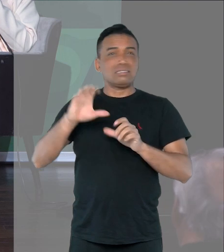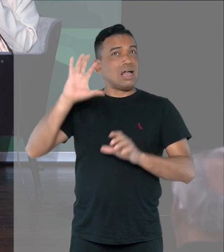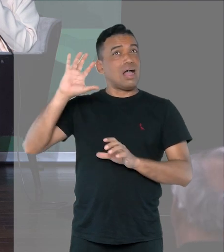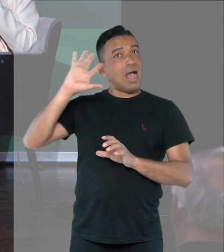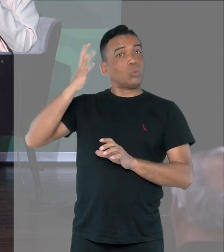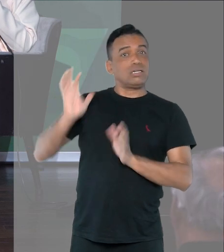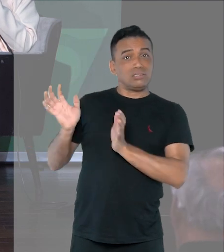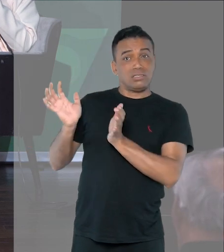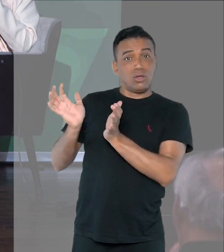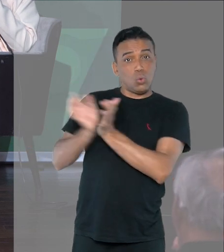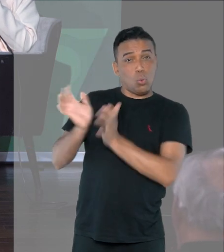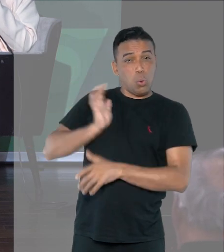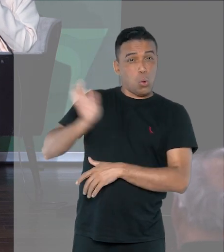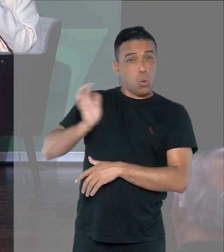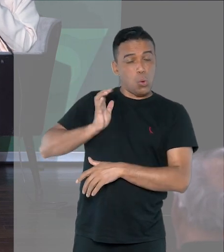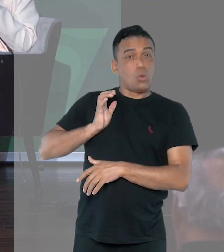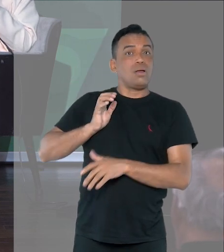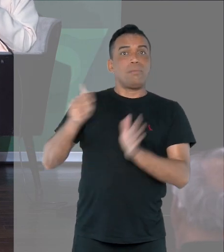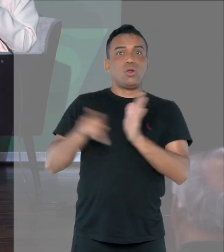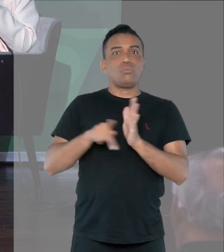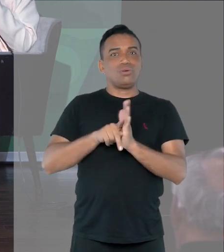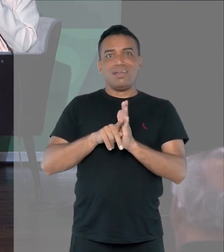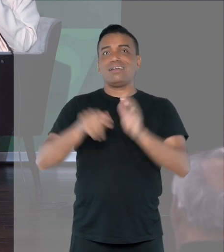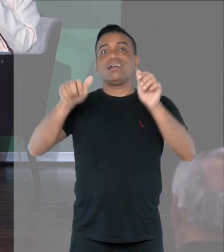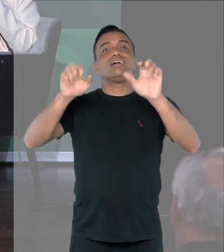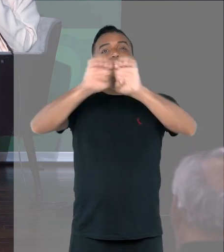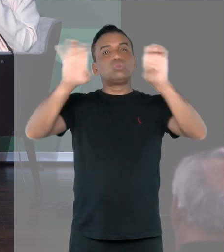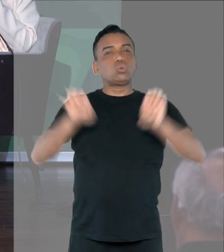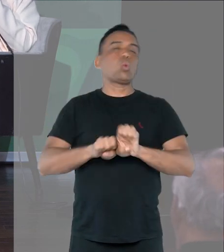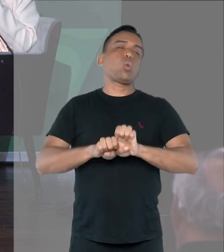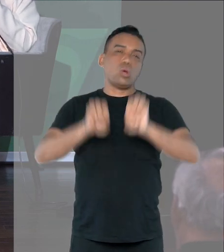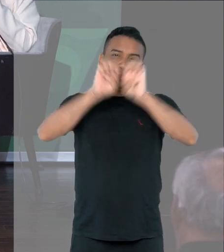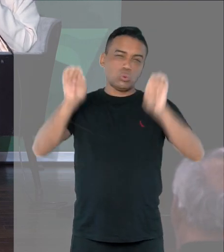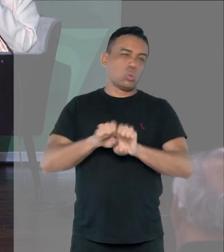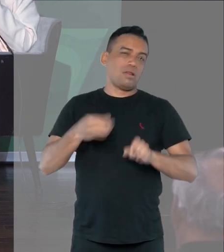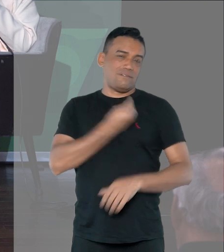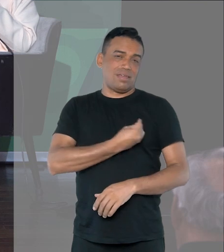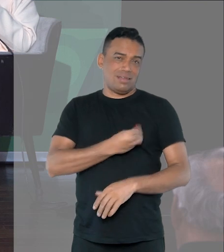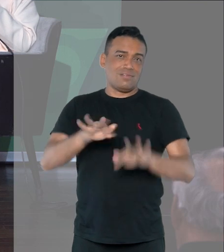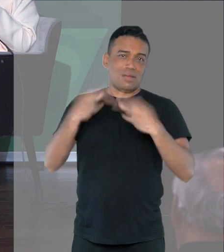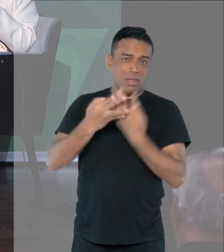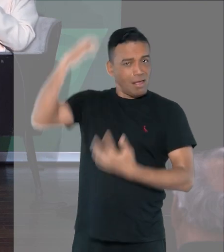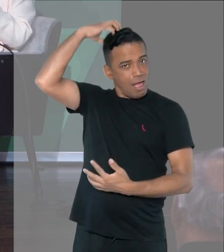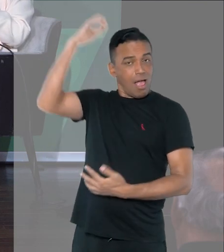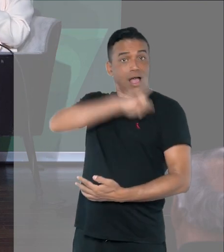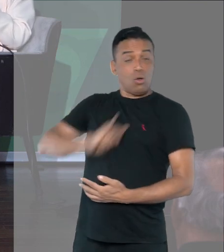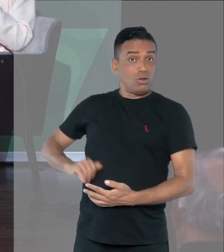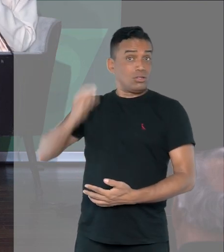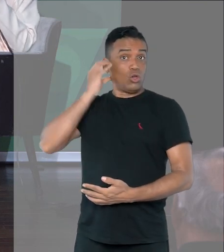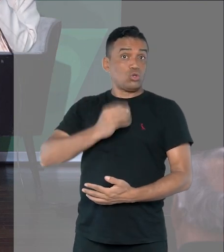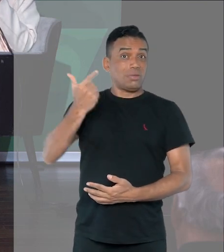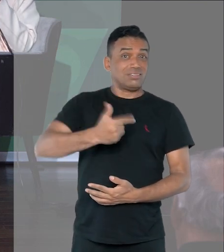ser moldura para a vida deles lá. Bom, Dom Pedro II vai morrer em circunstâncias realmente